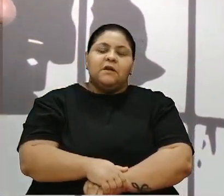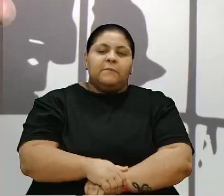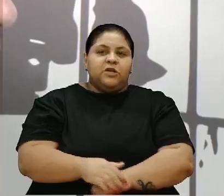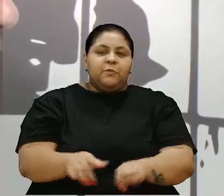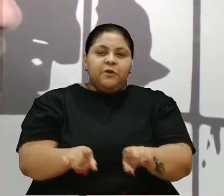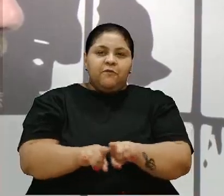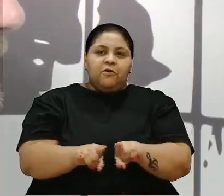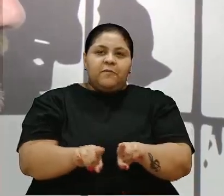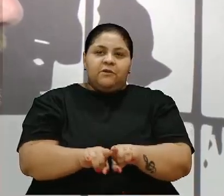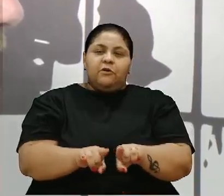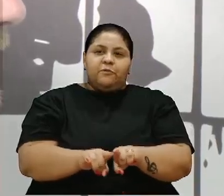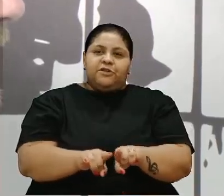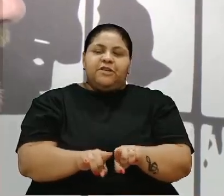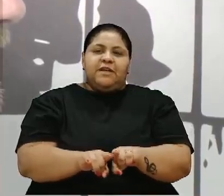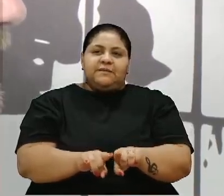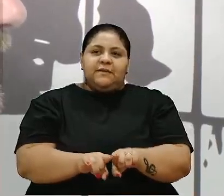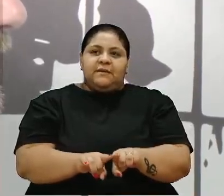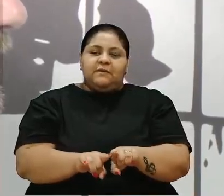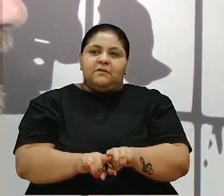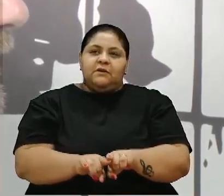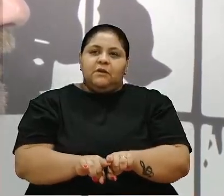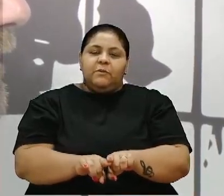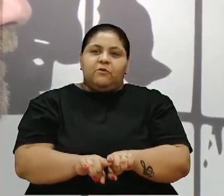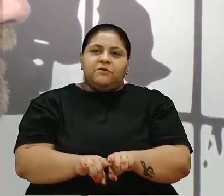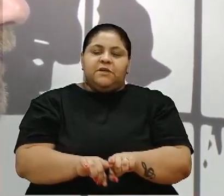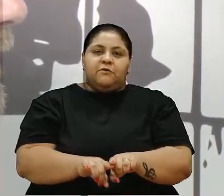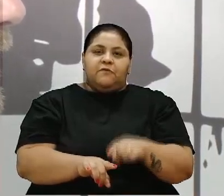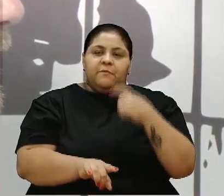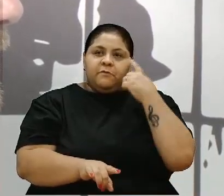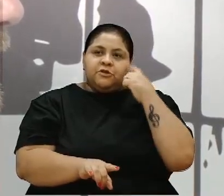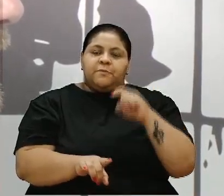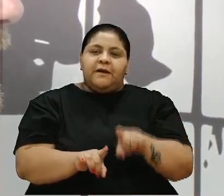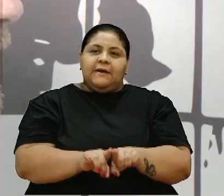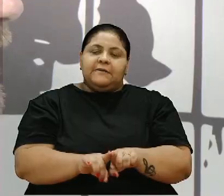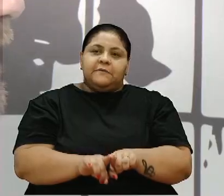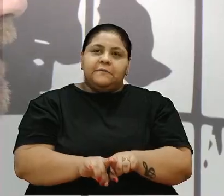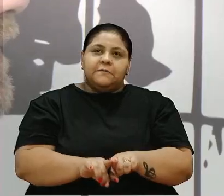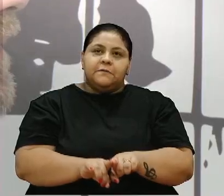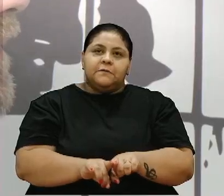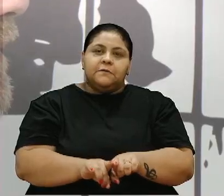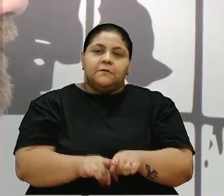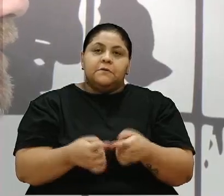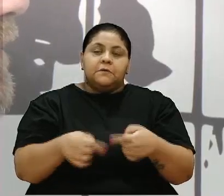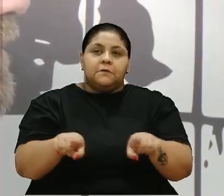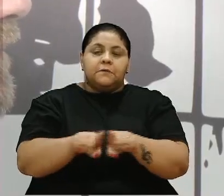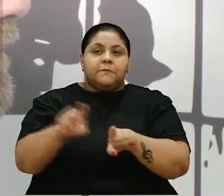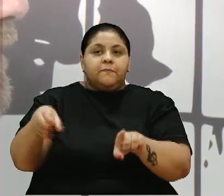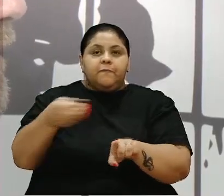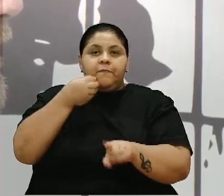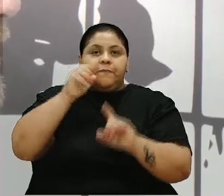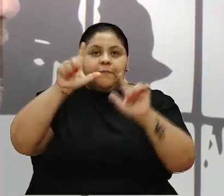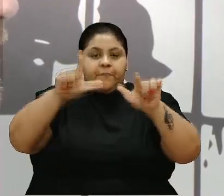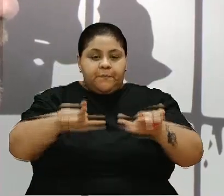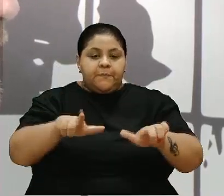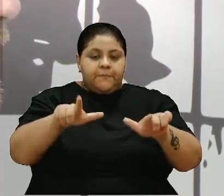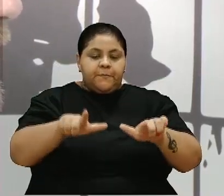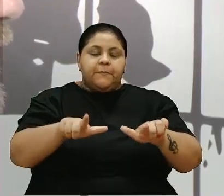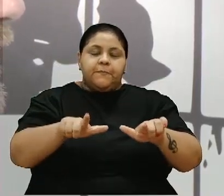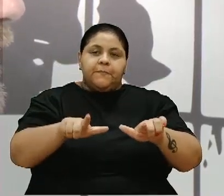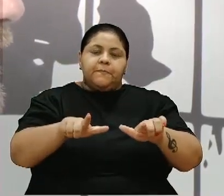fato, é mais uma apresentação, né, do pessoal que vai trabalhar comigo aqui na Câmara, mas também já aproveitando esse espaço do grande expediente